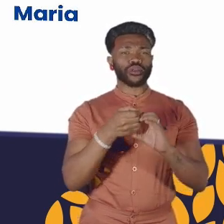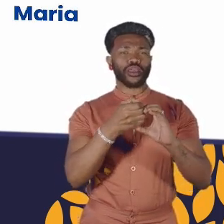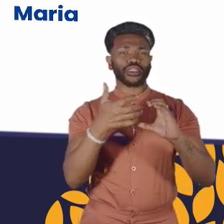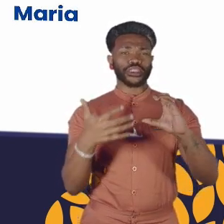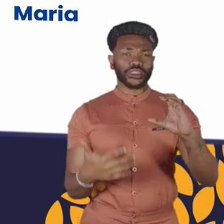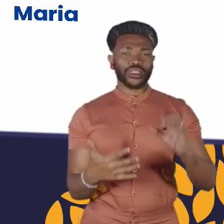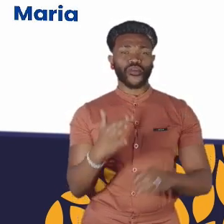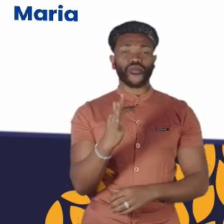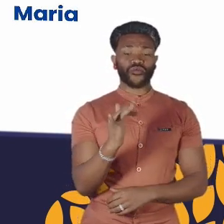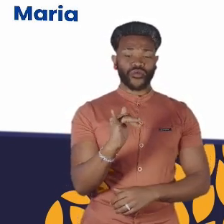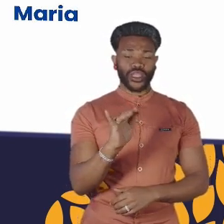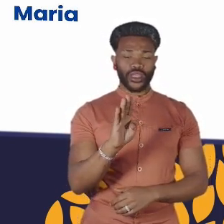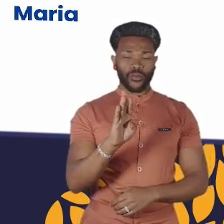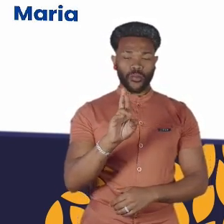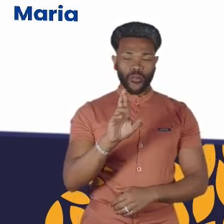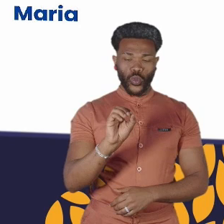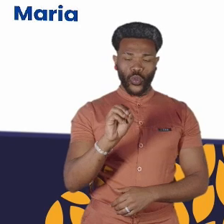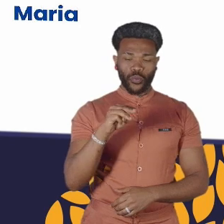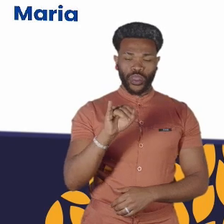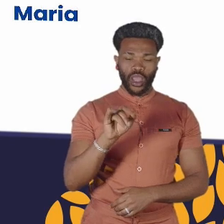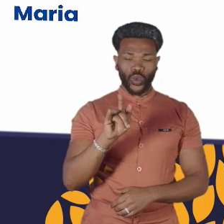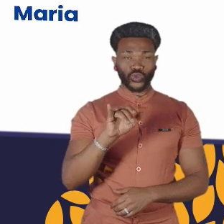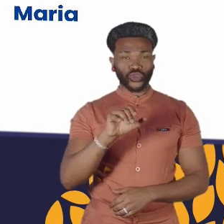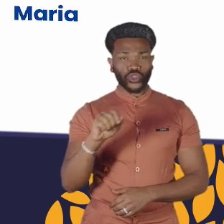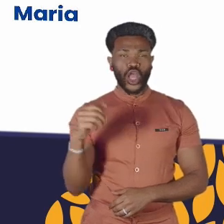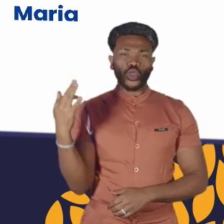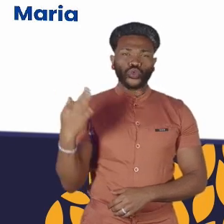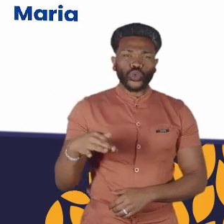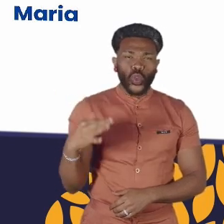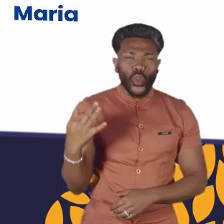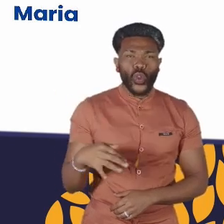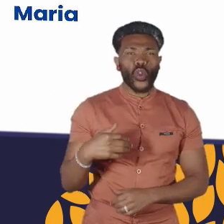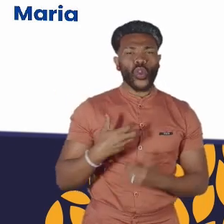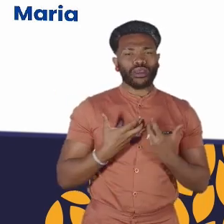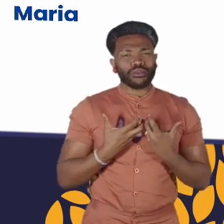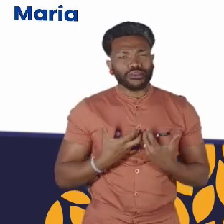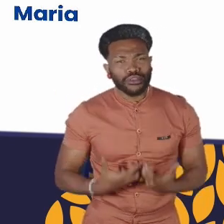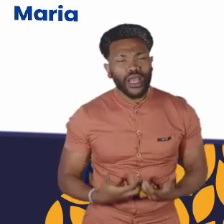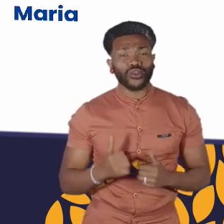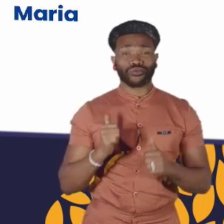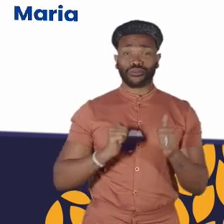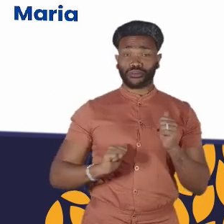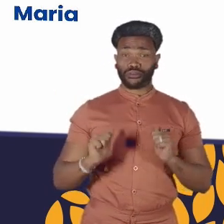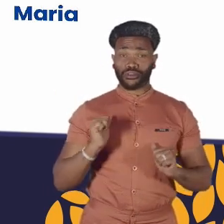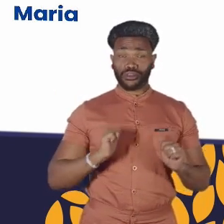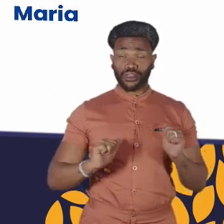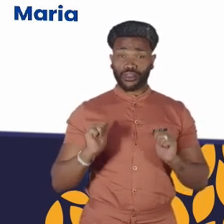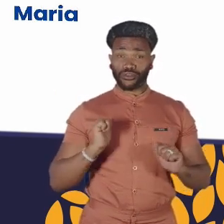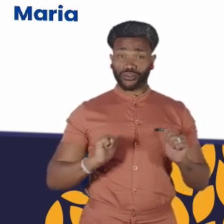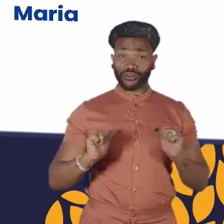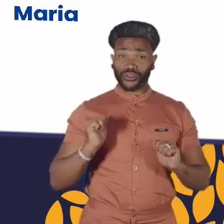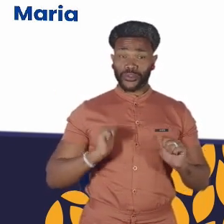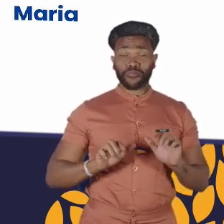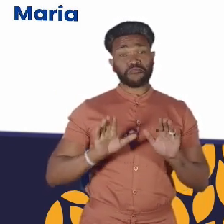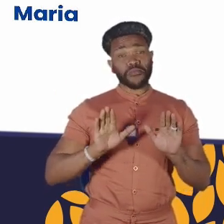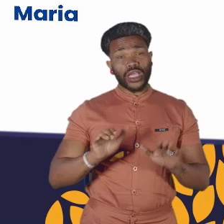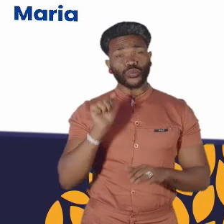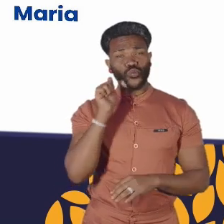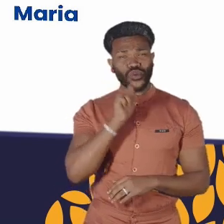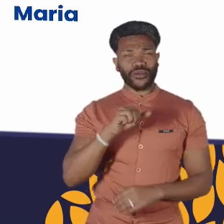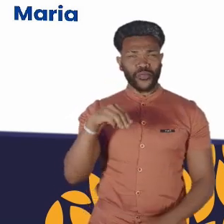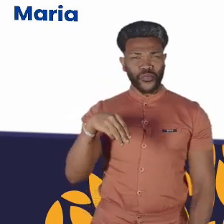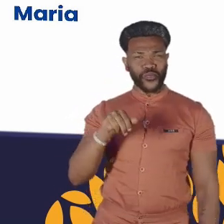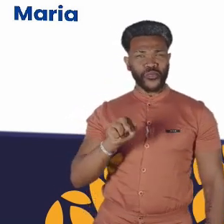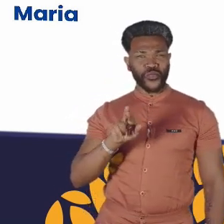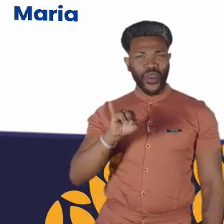de fibromialgia. Tem dor, tem insônia, tem fadiga, ansiedade. Só que a Maria